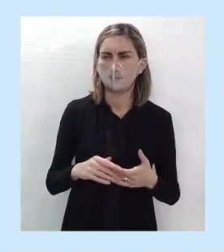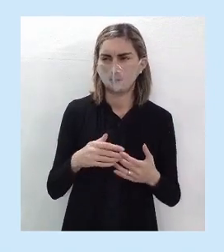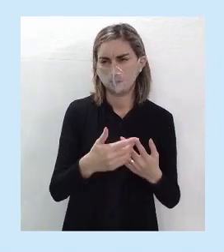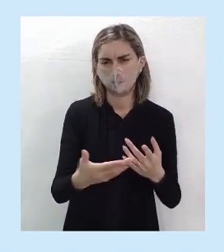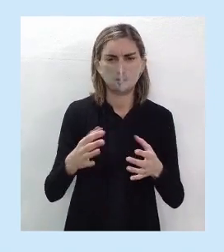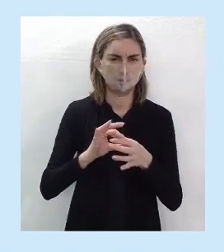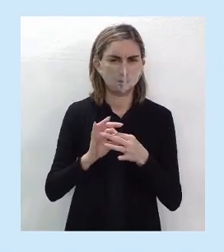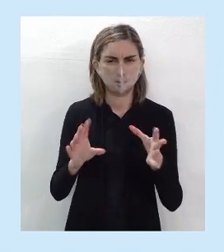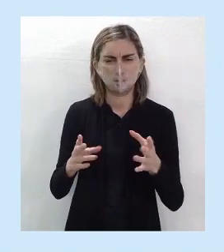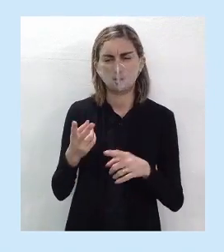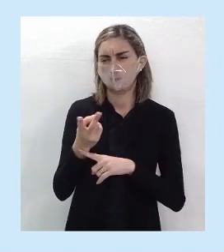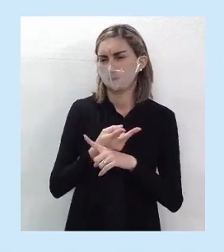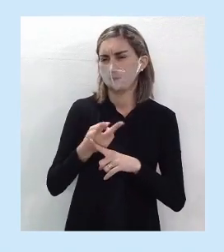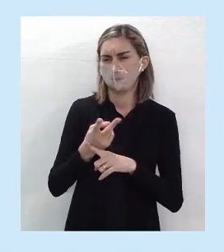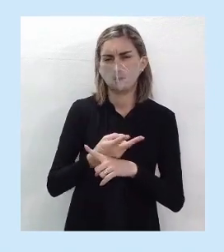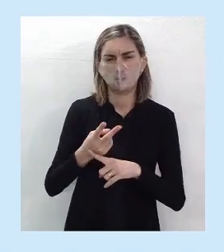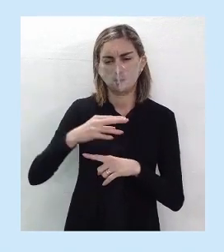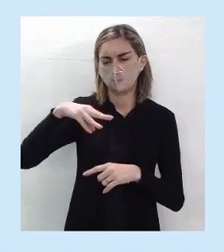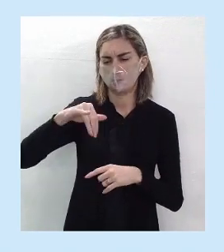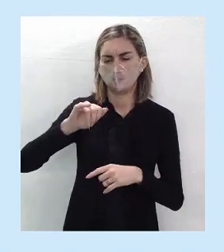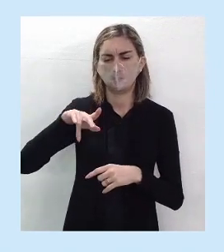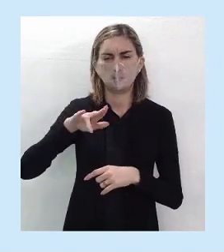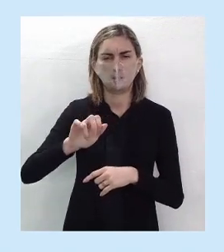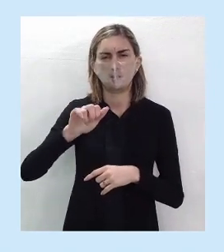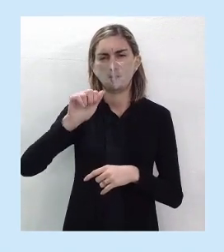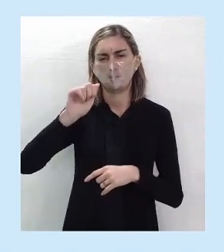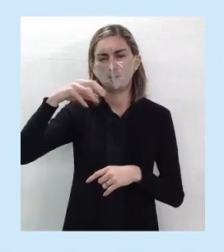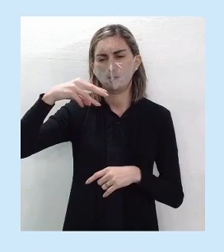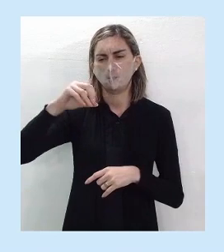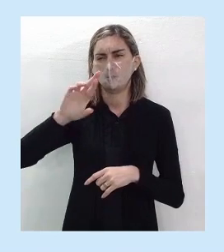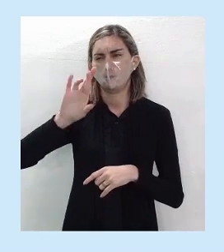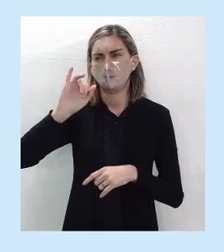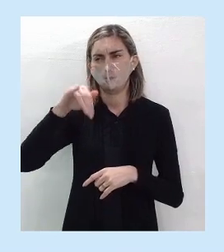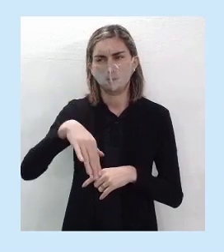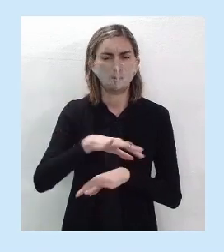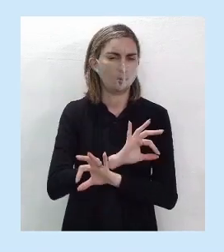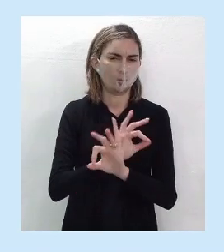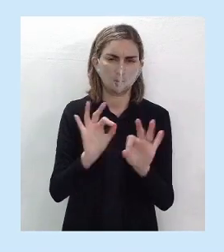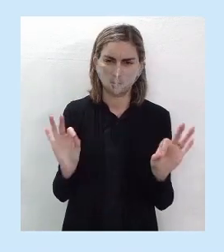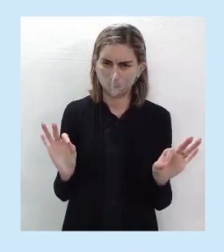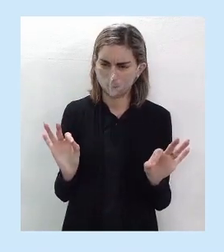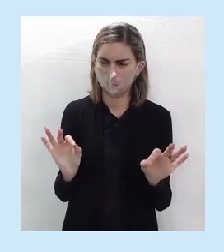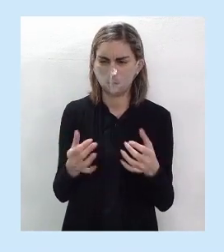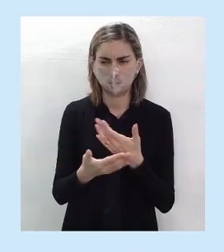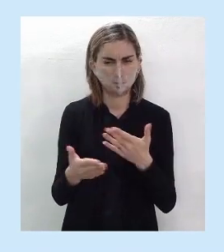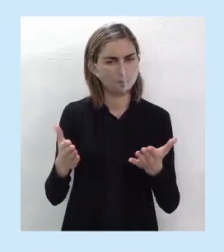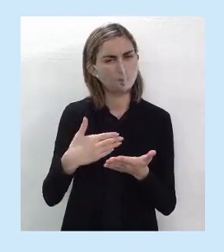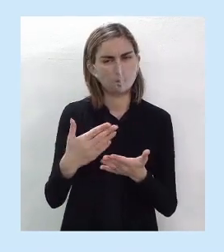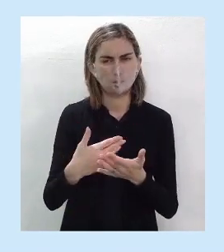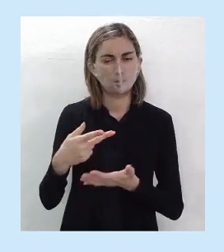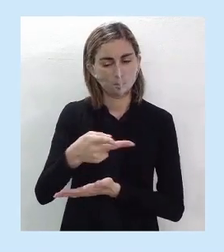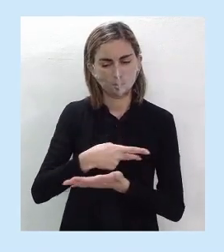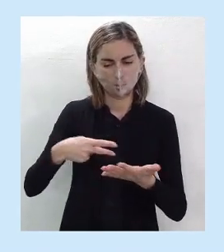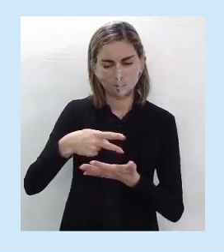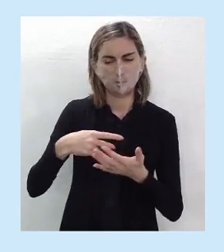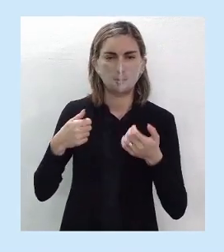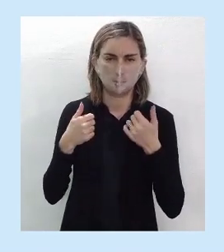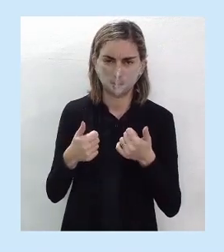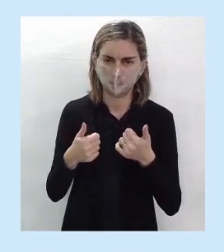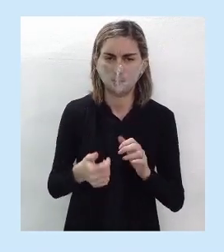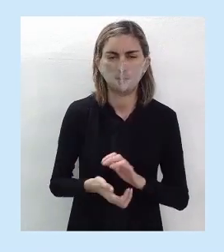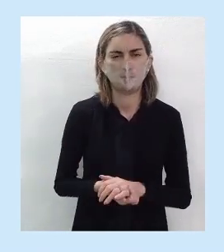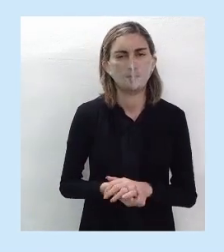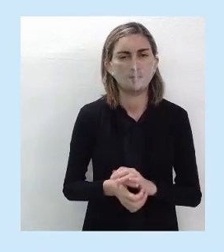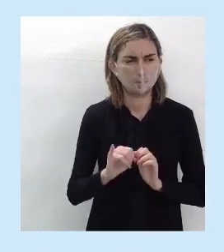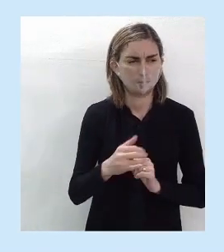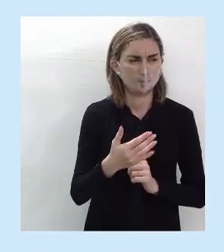não deixem de procurar o Miguel Amorim, porque, olha, minha gente, maravilha, é o livro de poemas, tá bem?